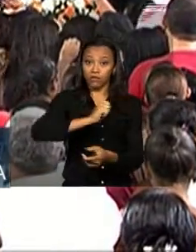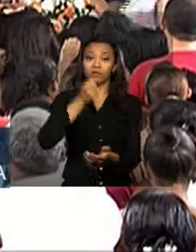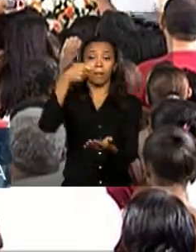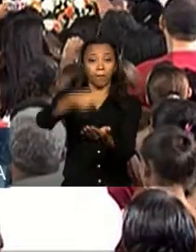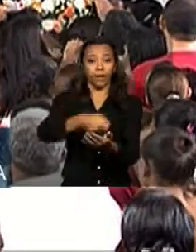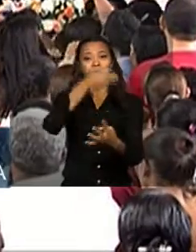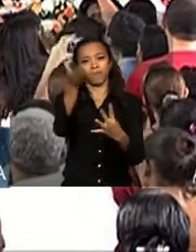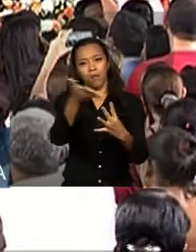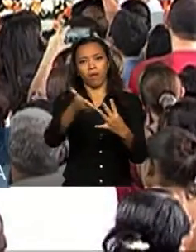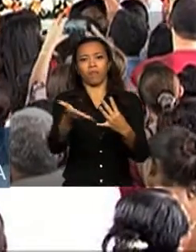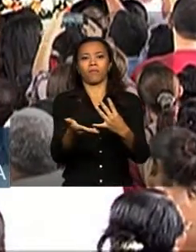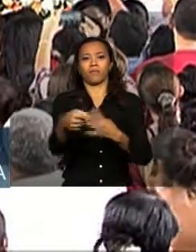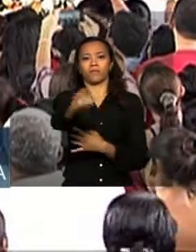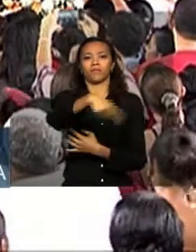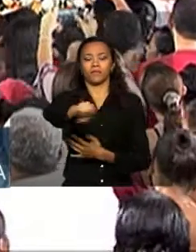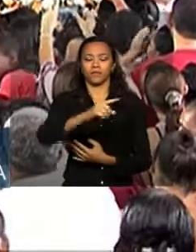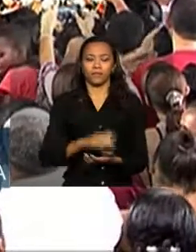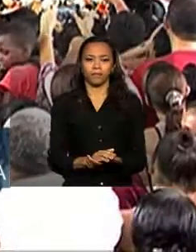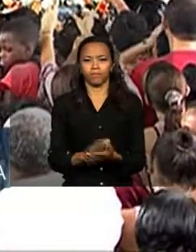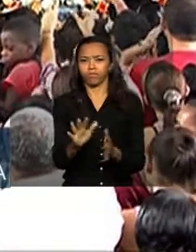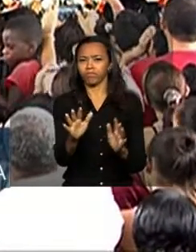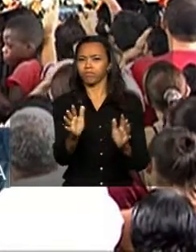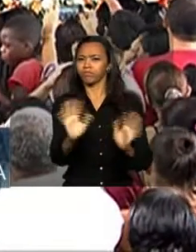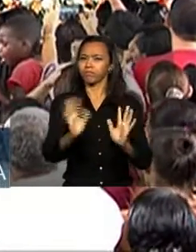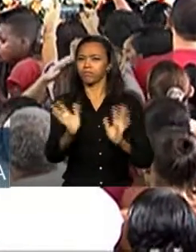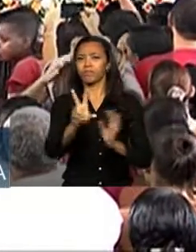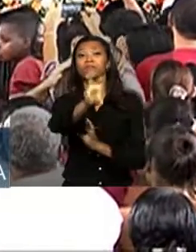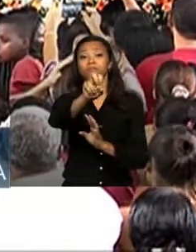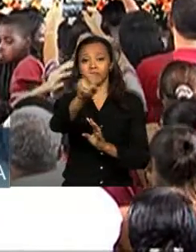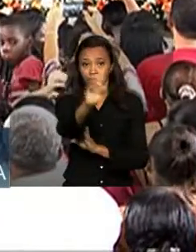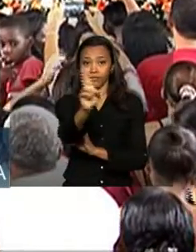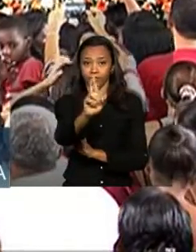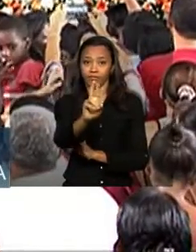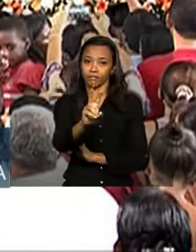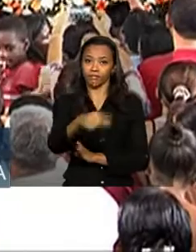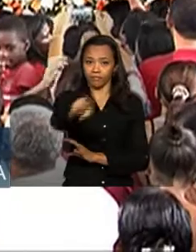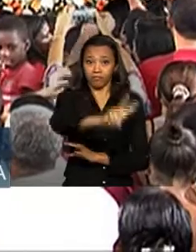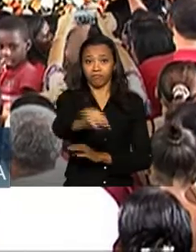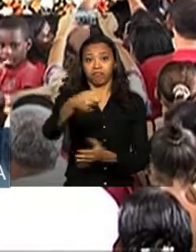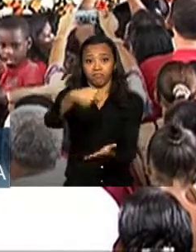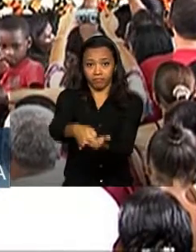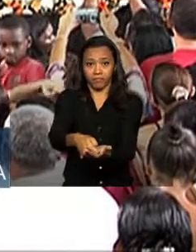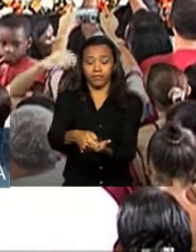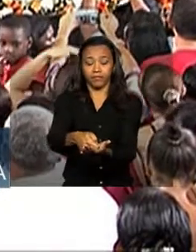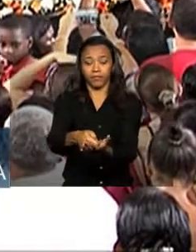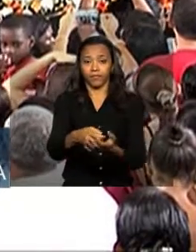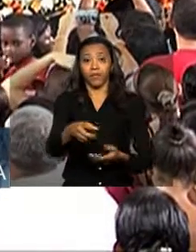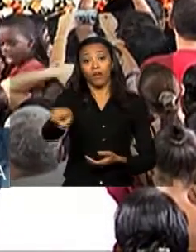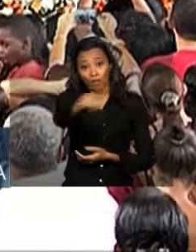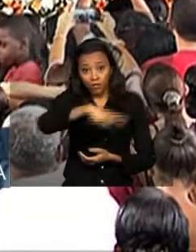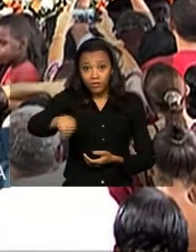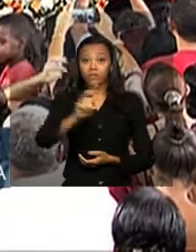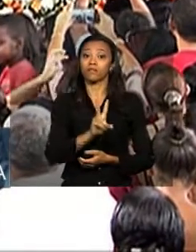salário. Vamos botar um valor médio de 50 reais, certo? Vocês vão